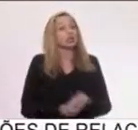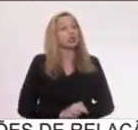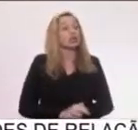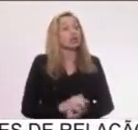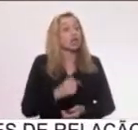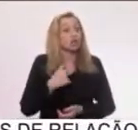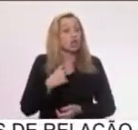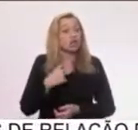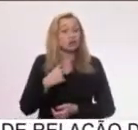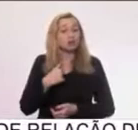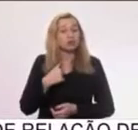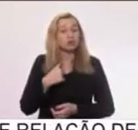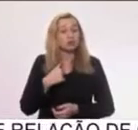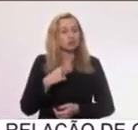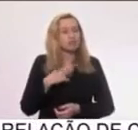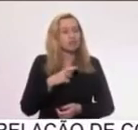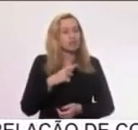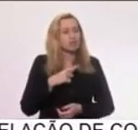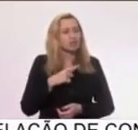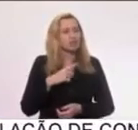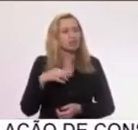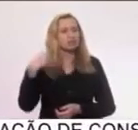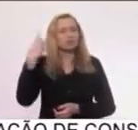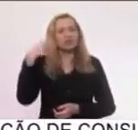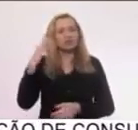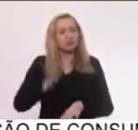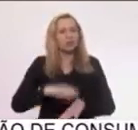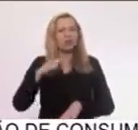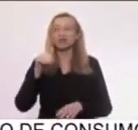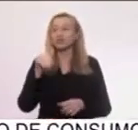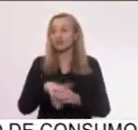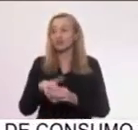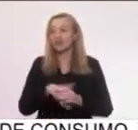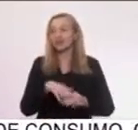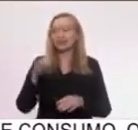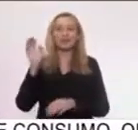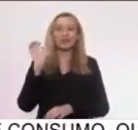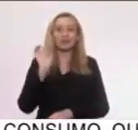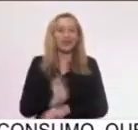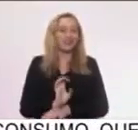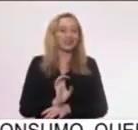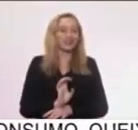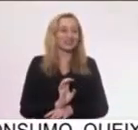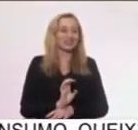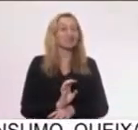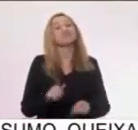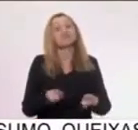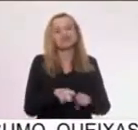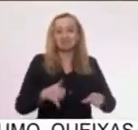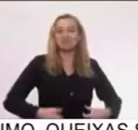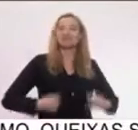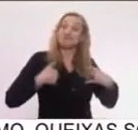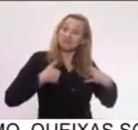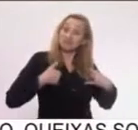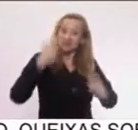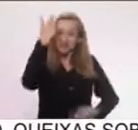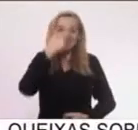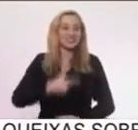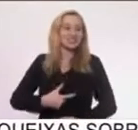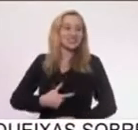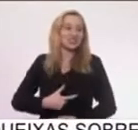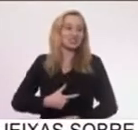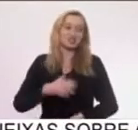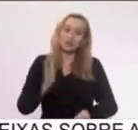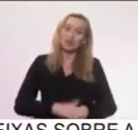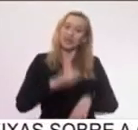eu tenha sido o deputado mais votado do Estado e também tenho orgulho de ser um dos